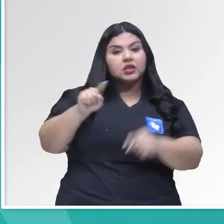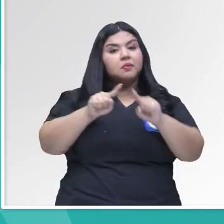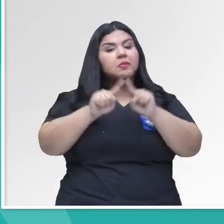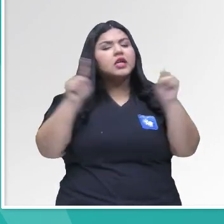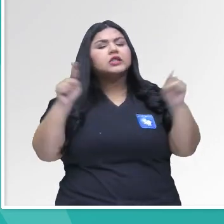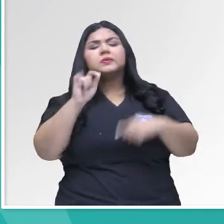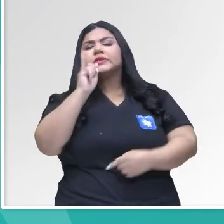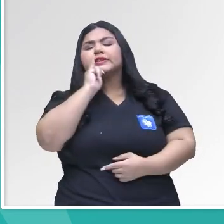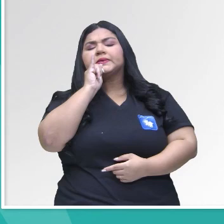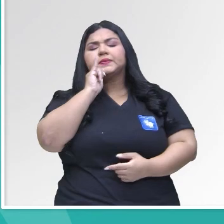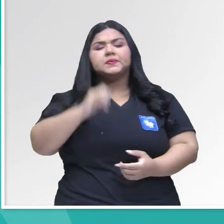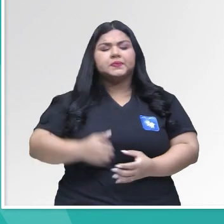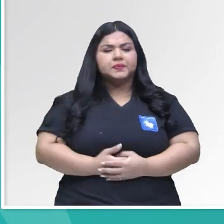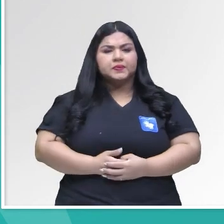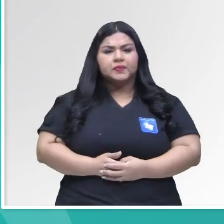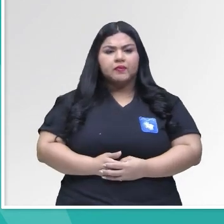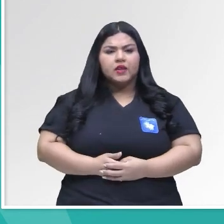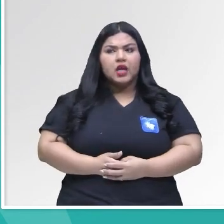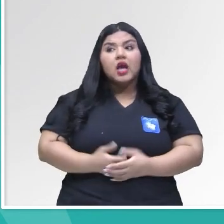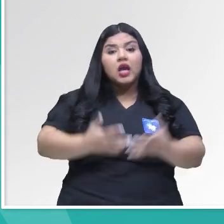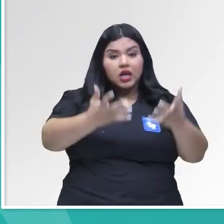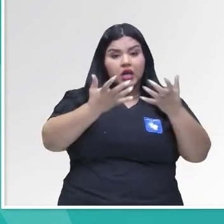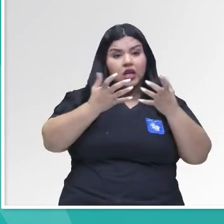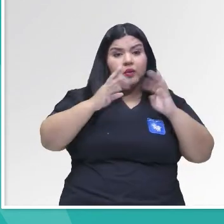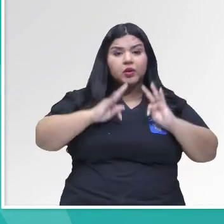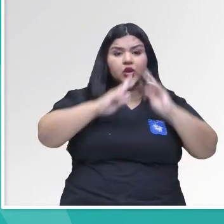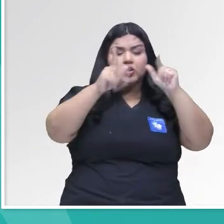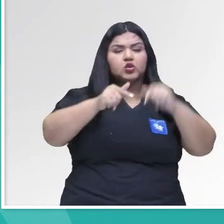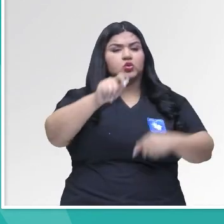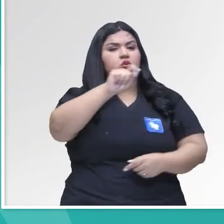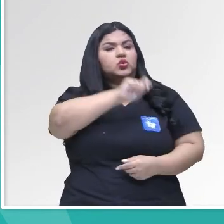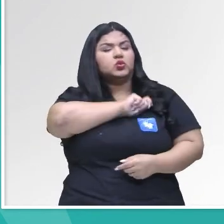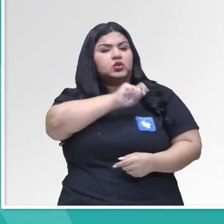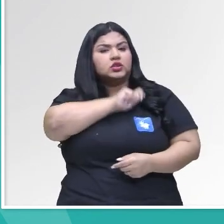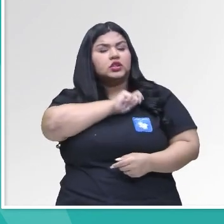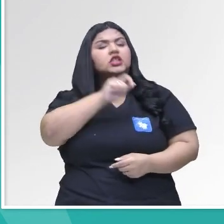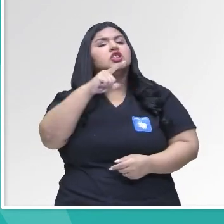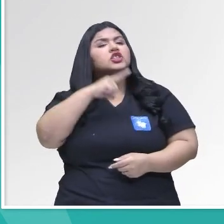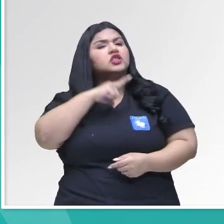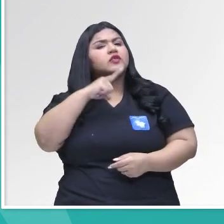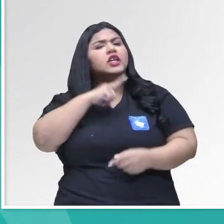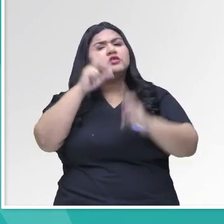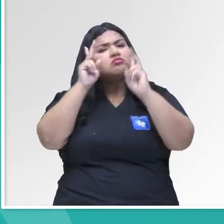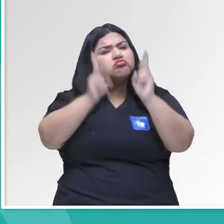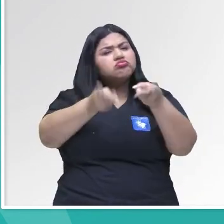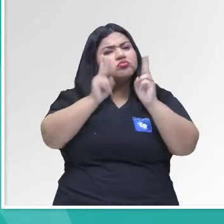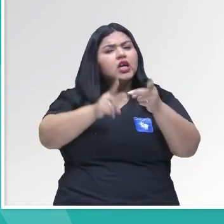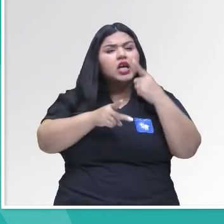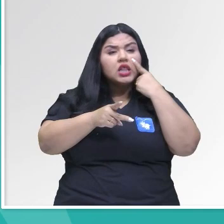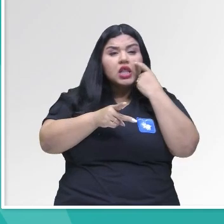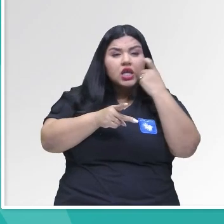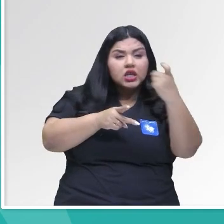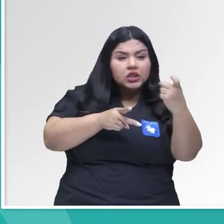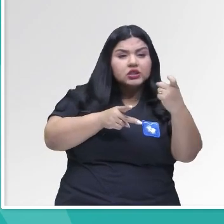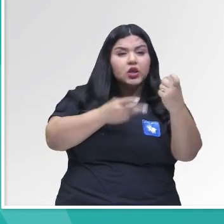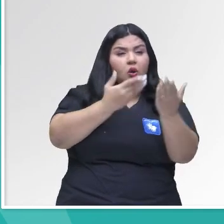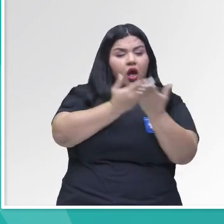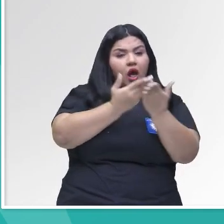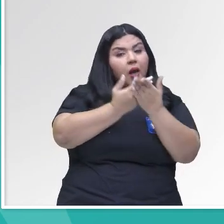exemplo, eu poderia dizer, queremos que todos os alunos tivessem o mesmo interesse de aprender com as